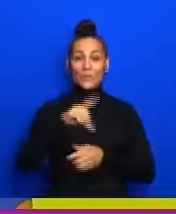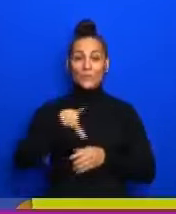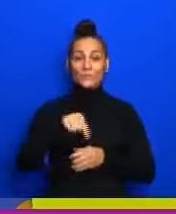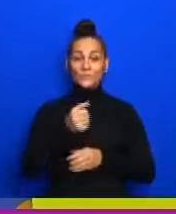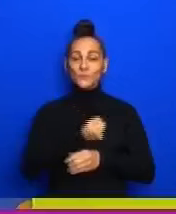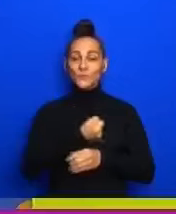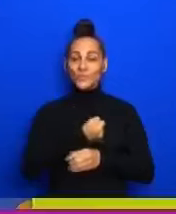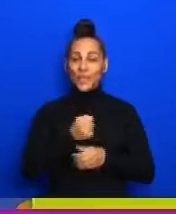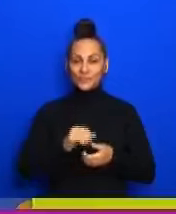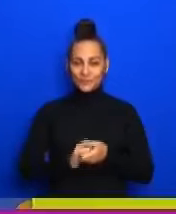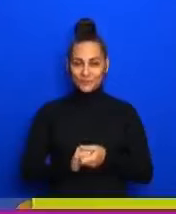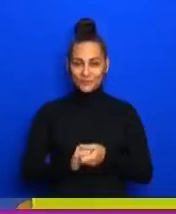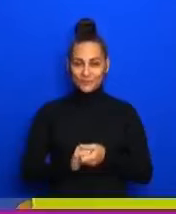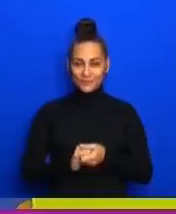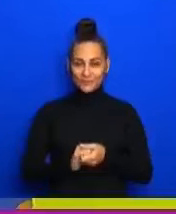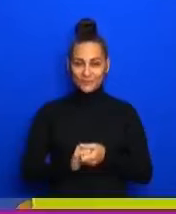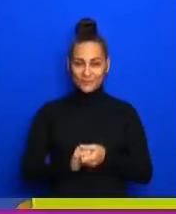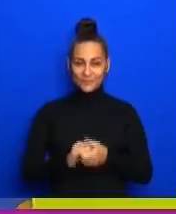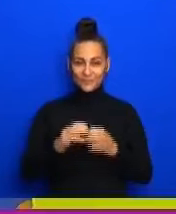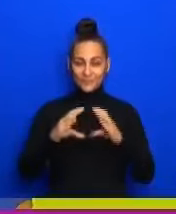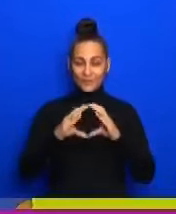Próximo número sorteado.